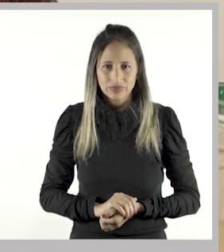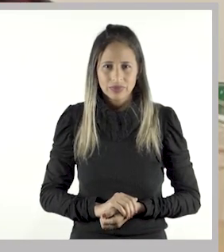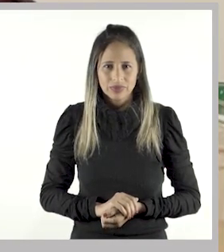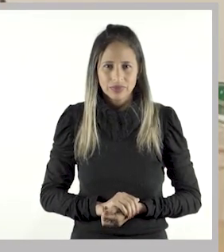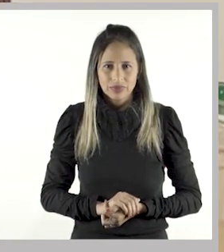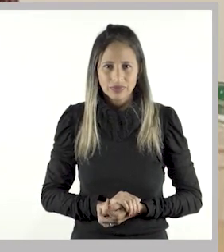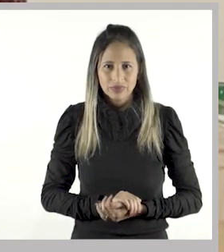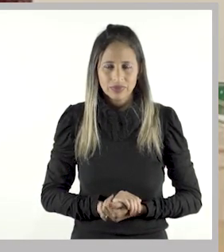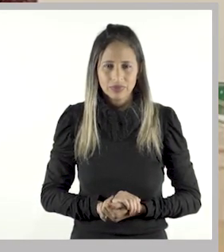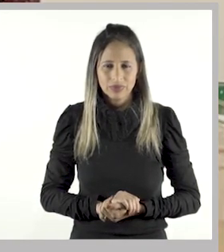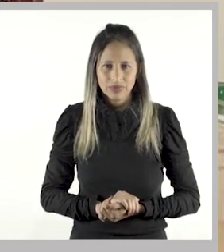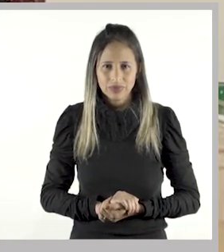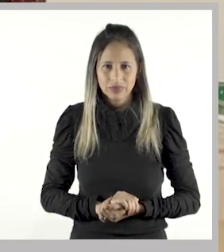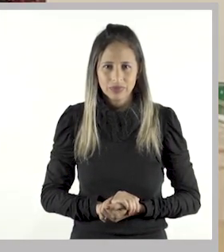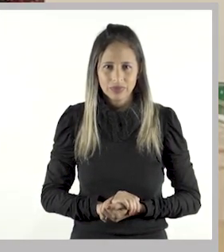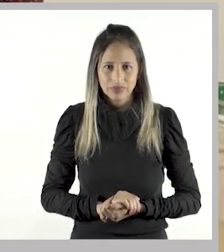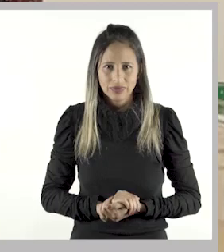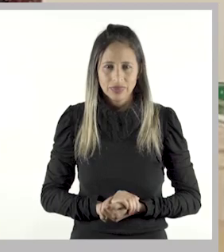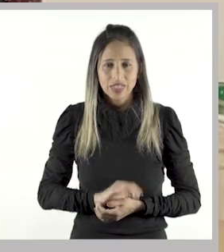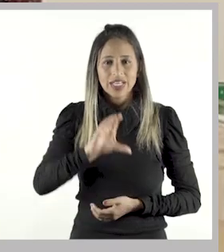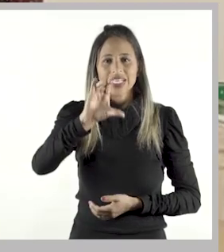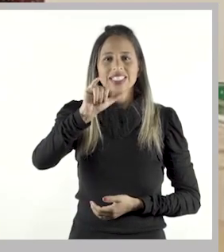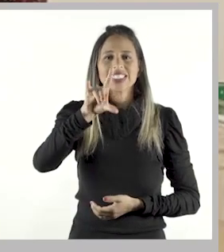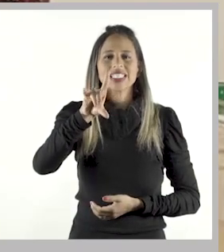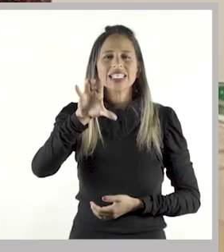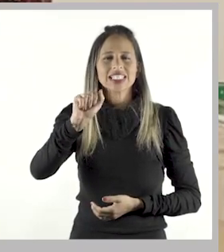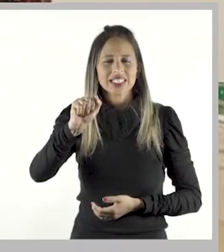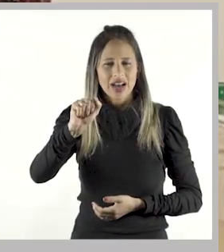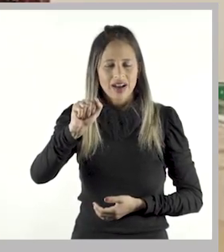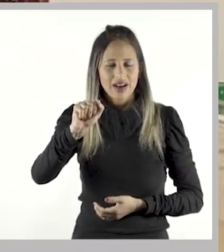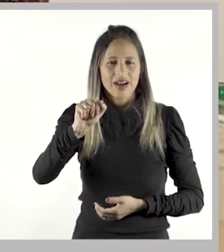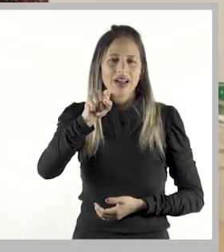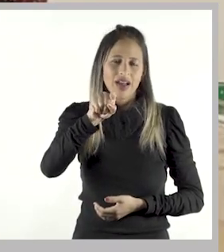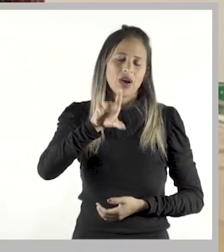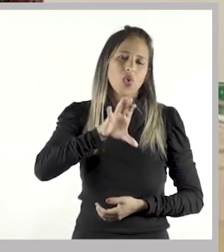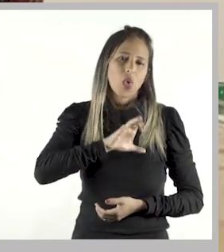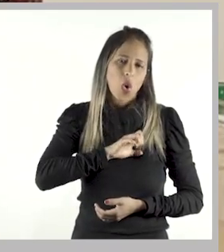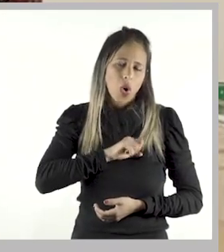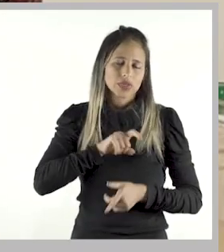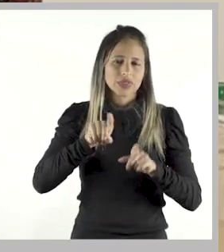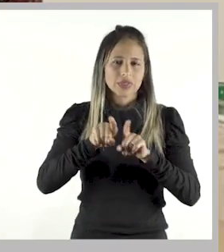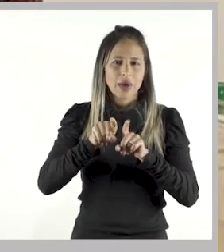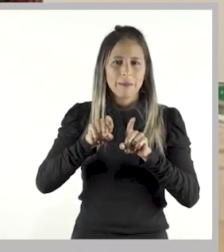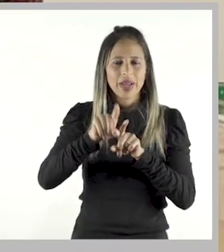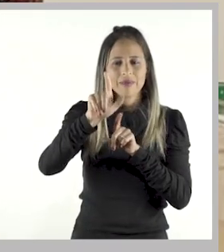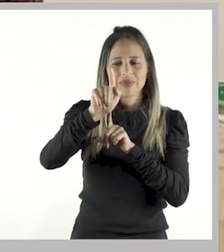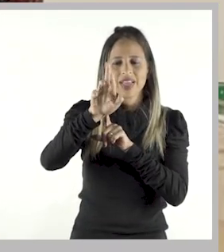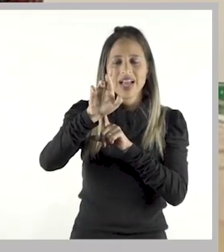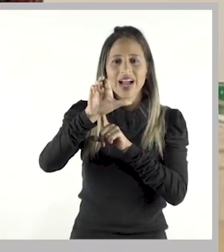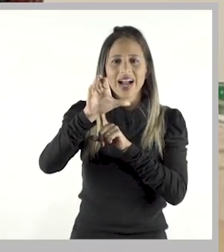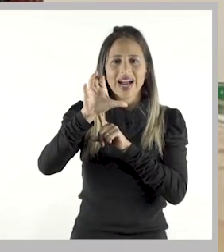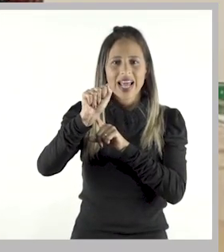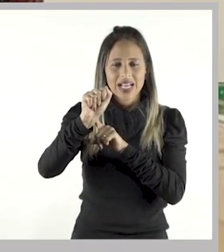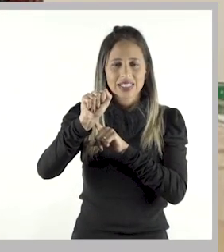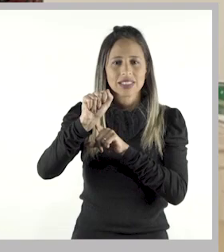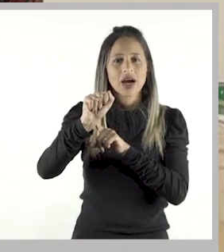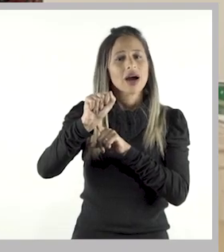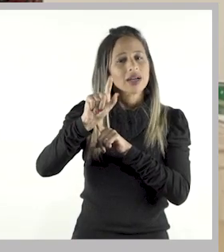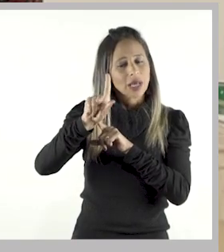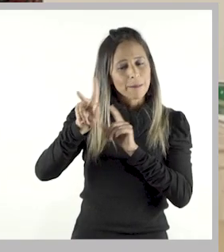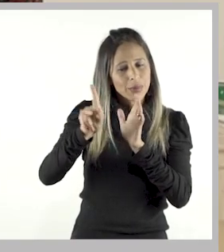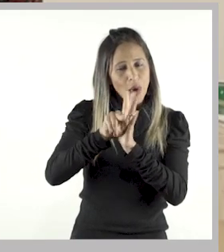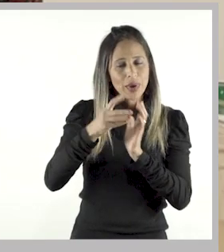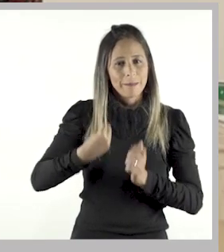Ilustradores como Cissa Fittipaldi e Graça Lima fizeram parte muito da minha infância e eu adorava